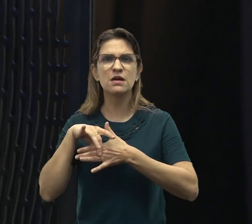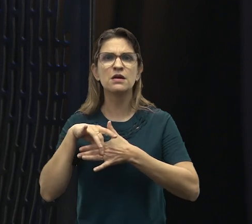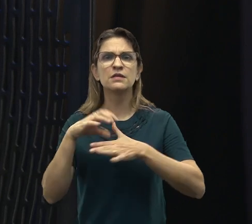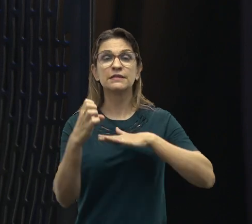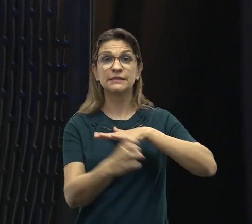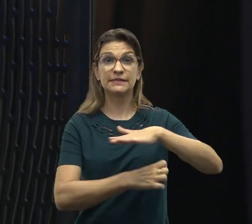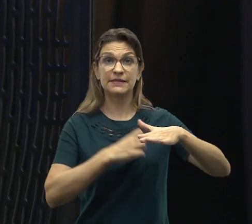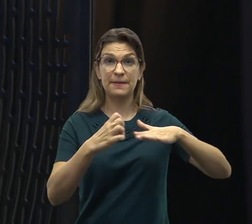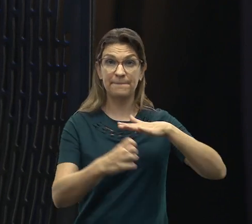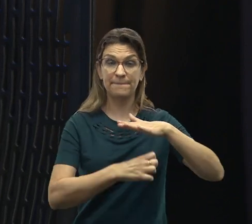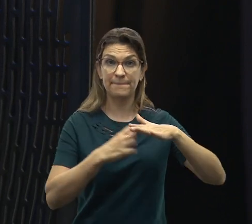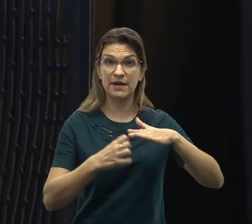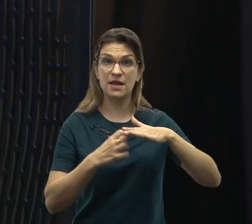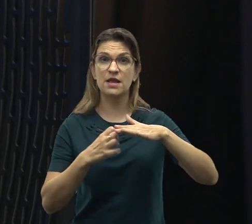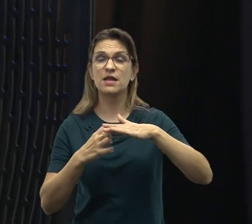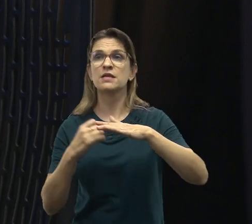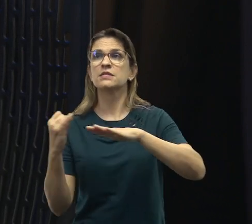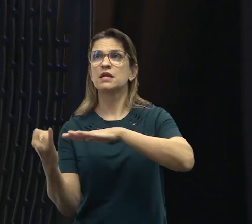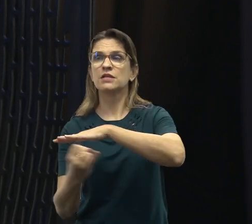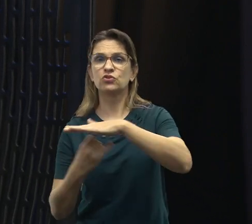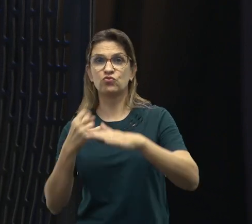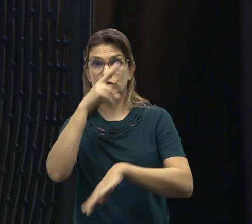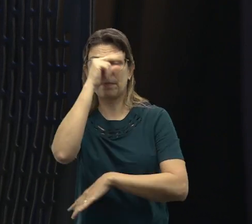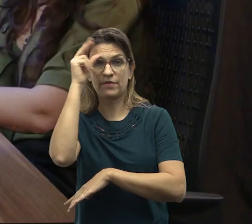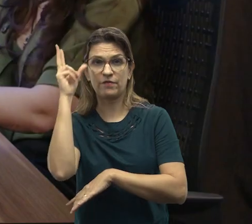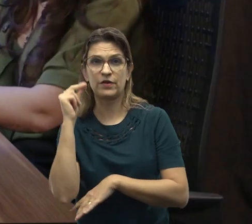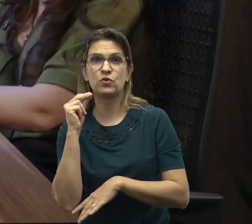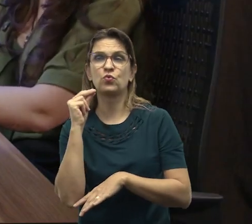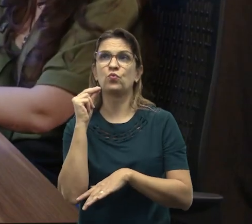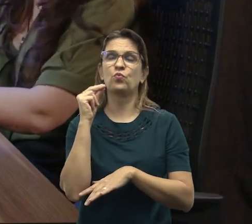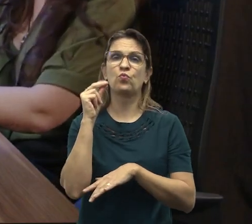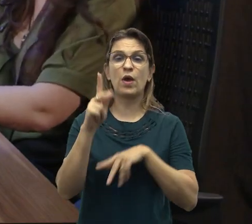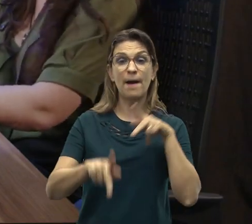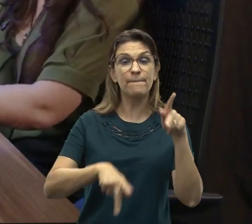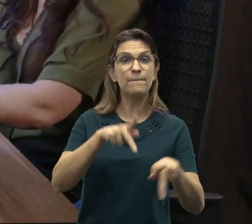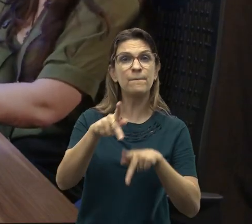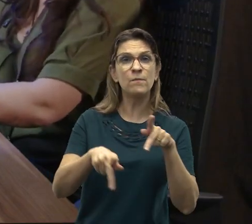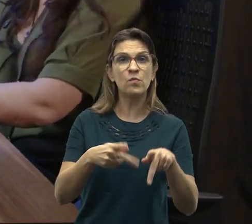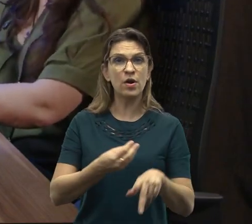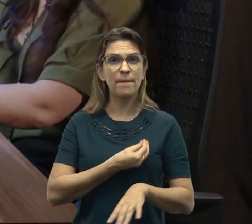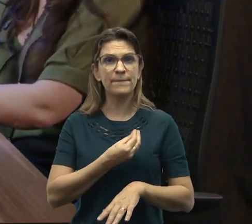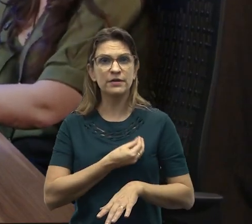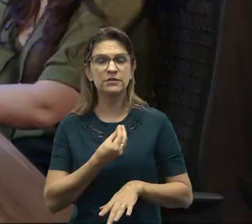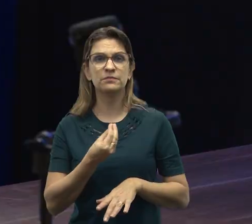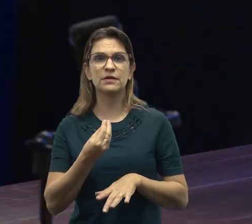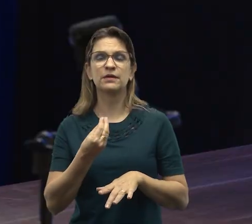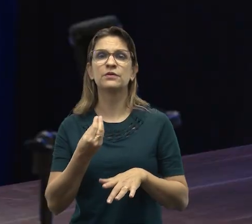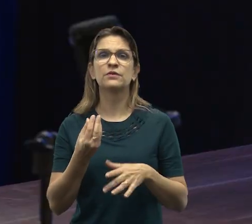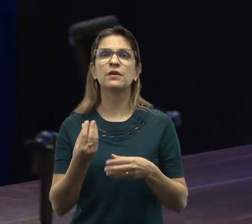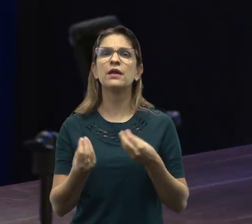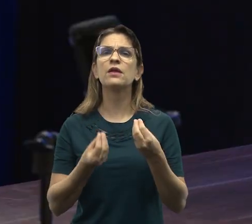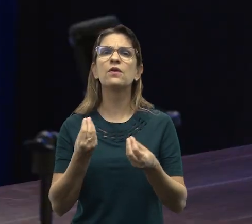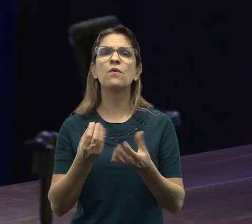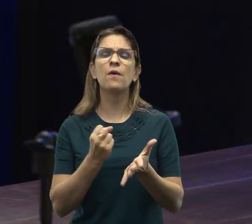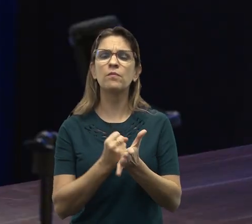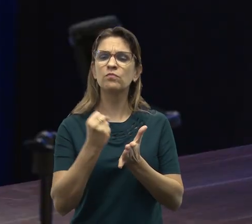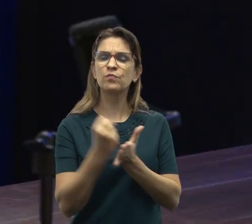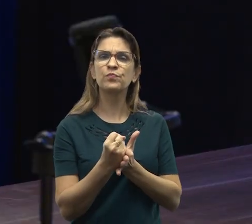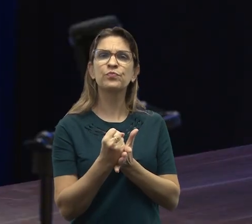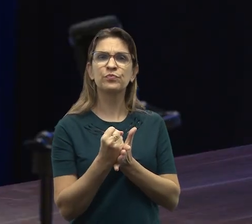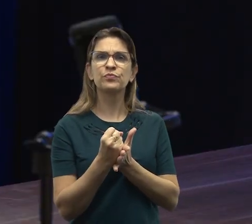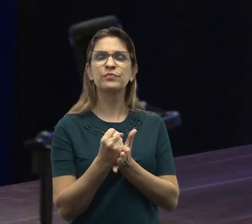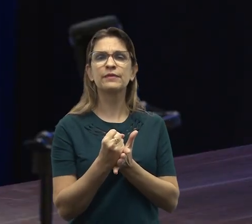a população, né? Qual que foi o papel da população nessa investigação do contrato? Foi muito